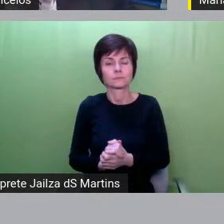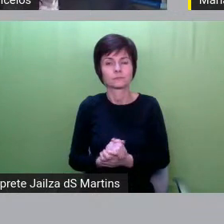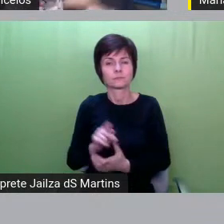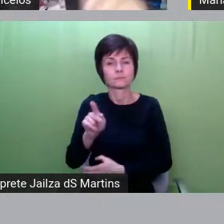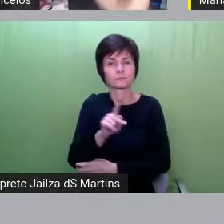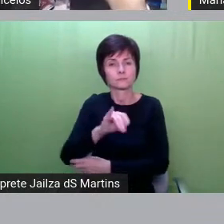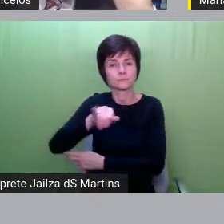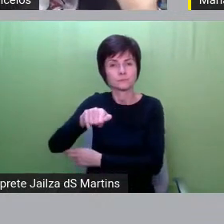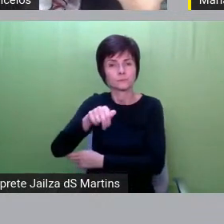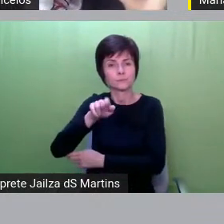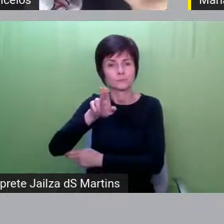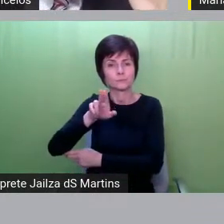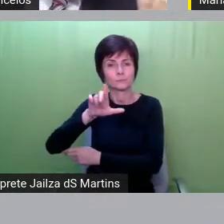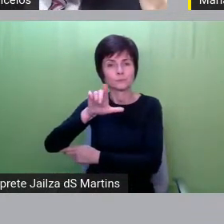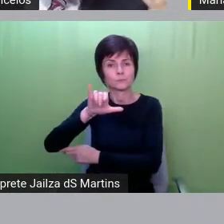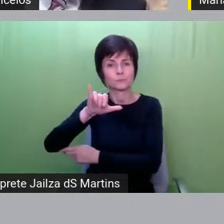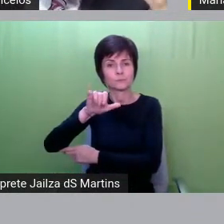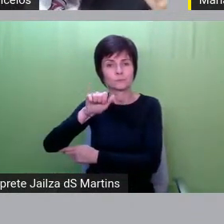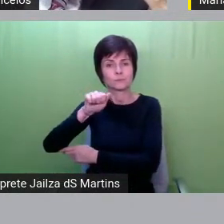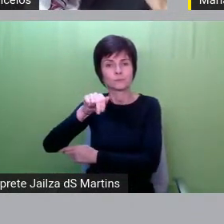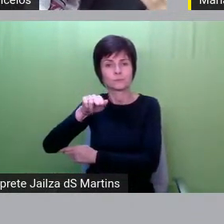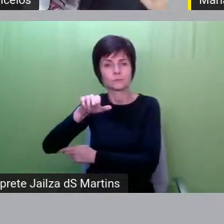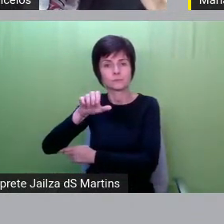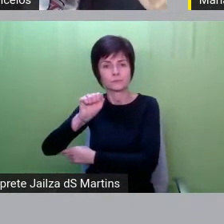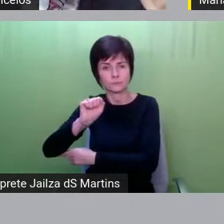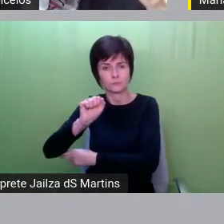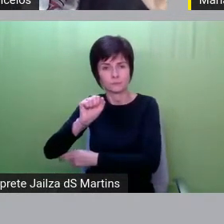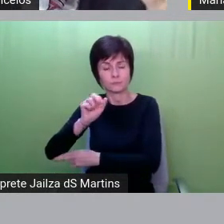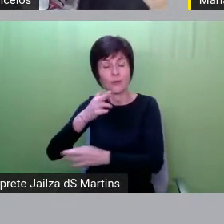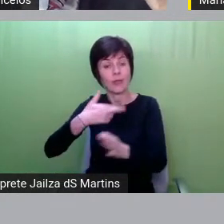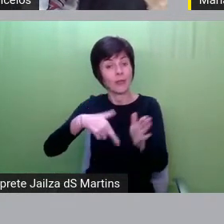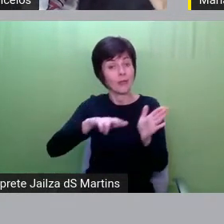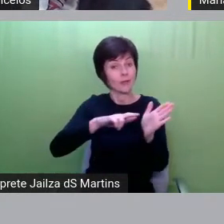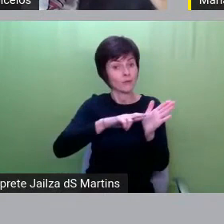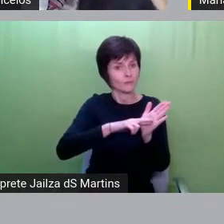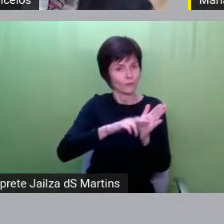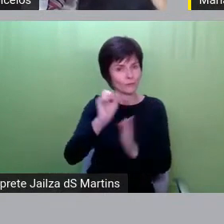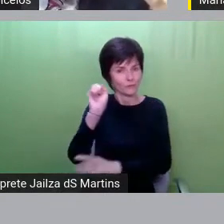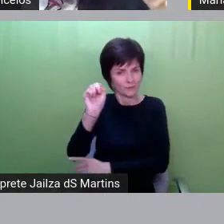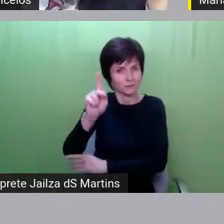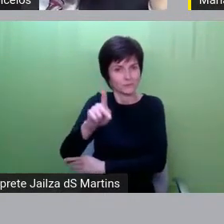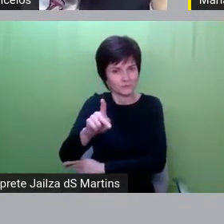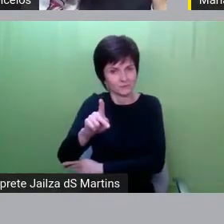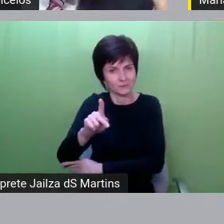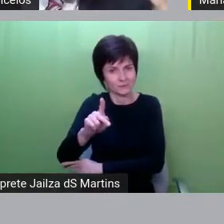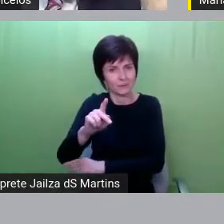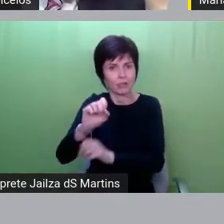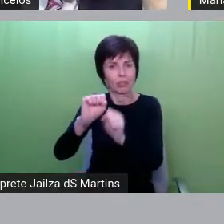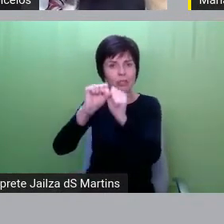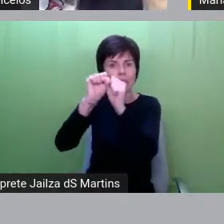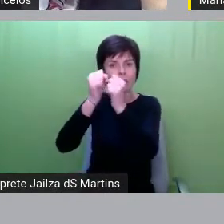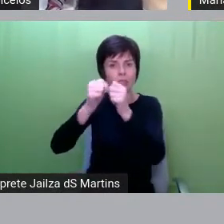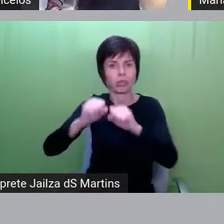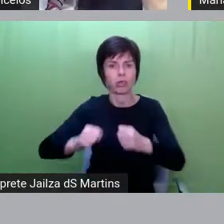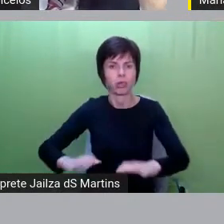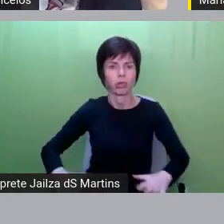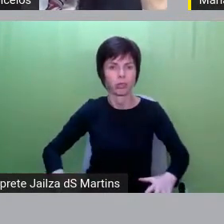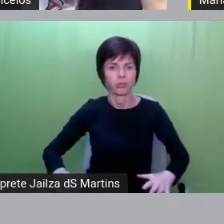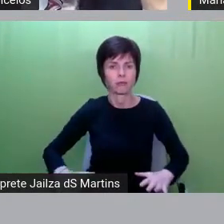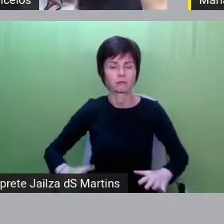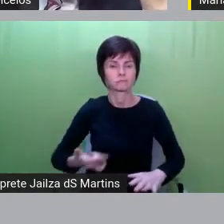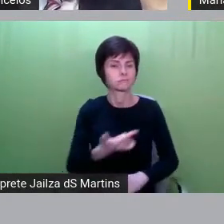Juliana, a reforma da Previdência desconstruiu, deixou no desamparo